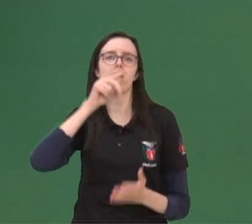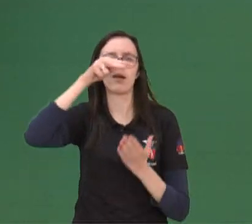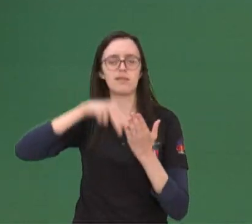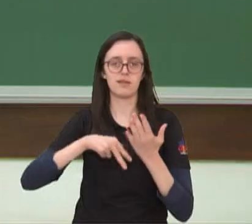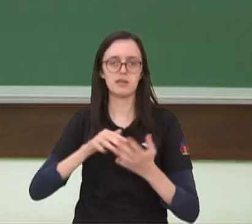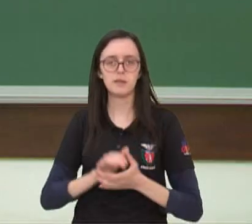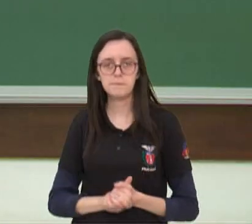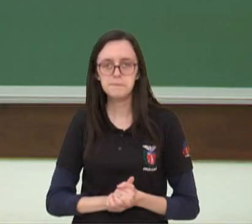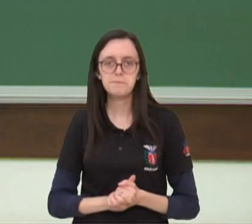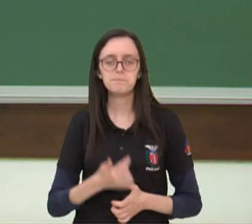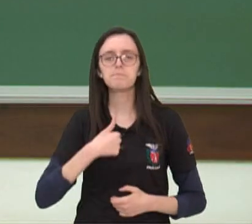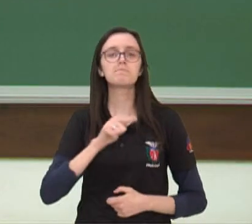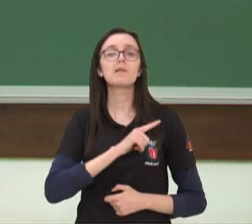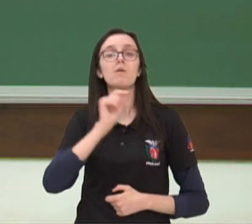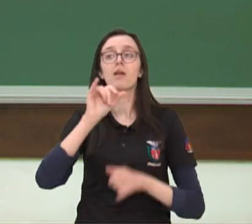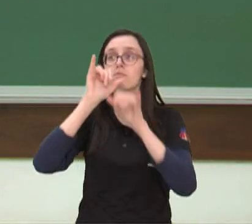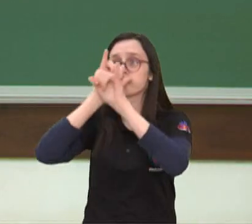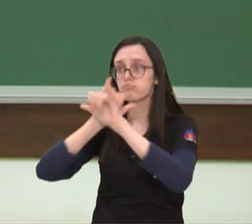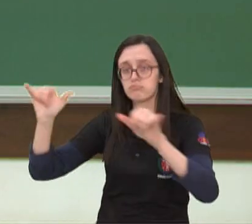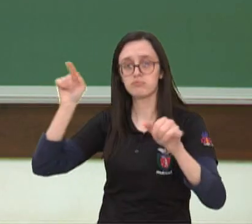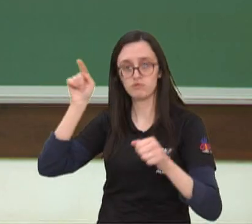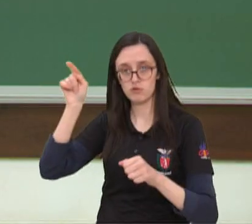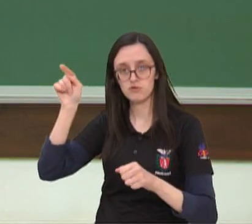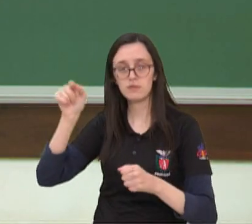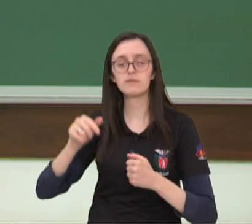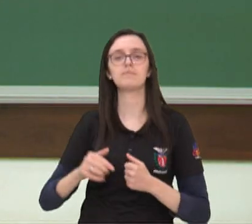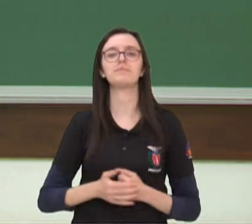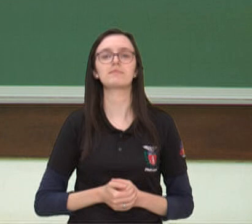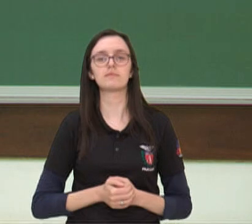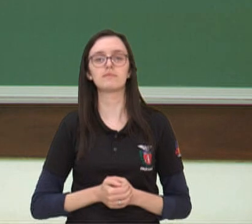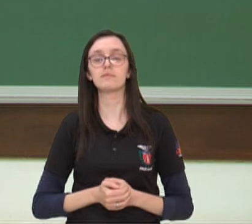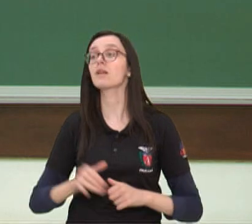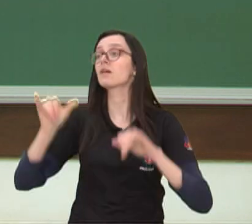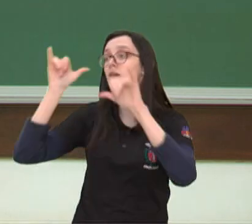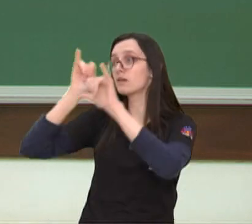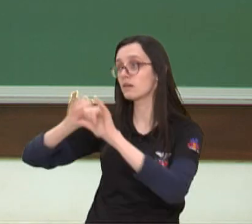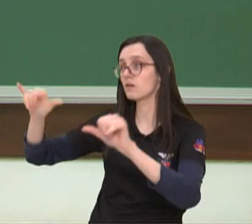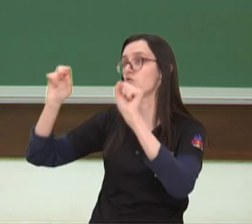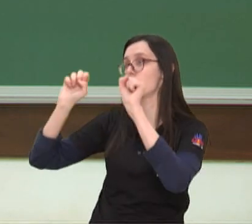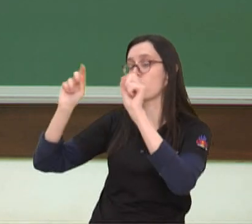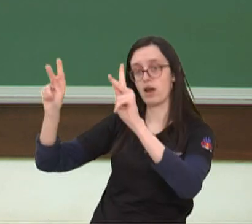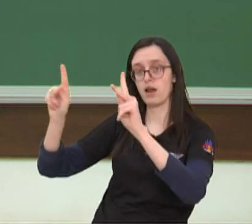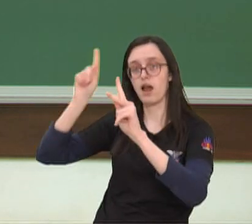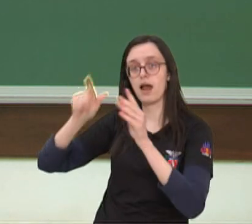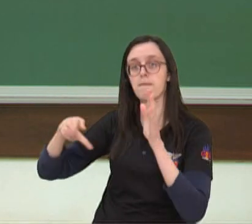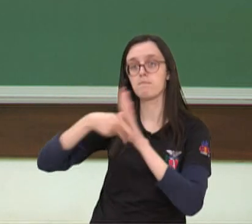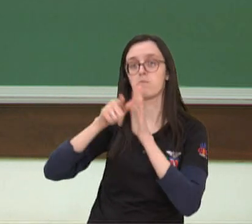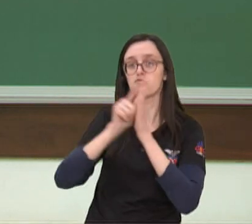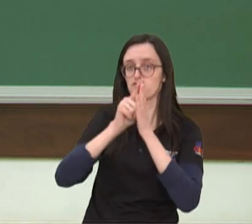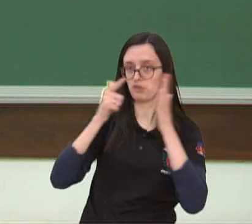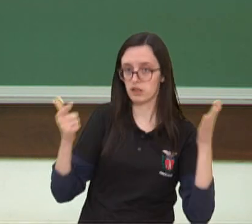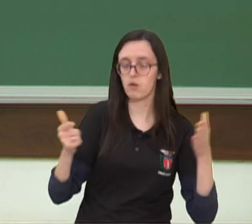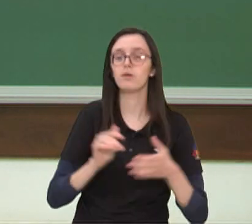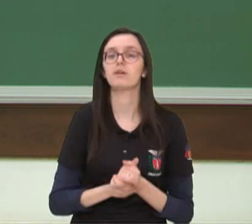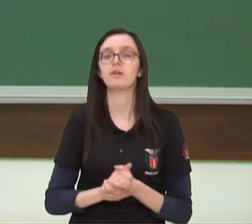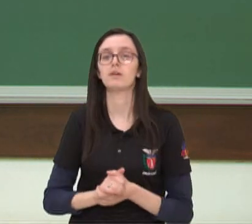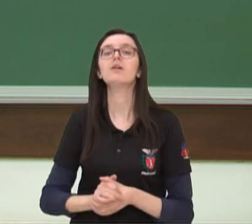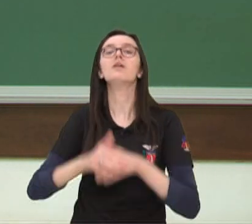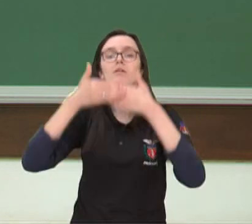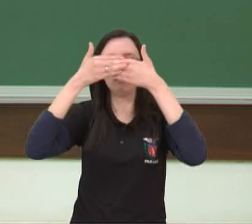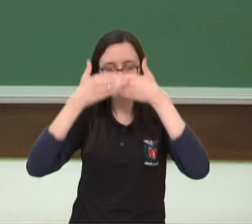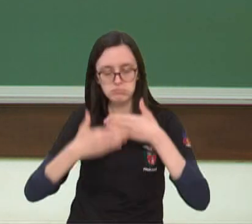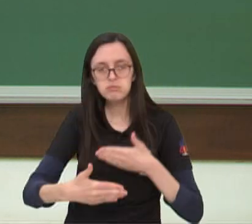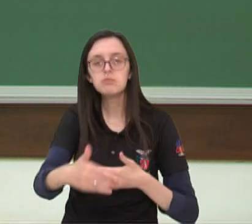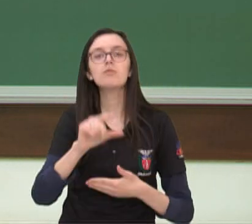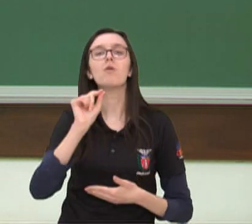eu tenho uma notícia. A partir daquela notícia, da notícia de jornal, por exemplo, a partir daquela